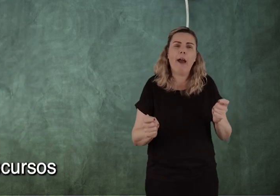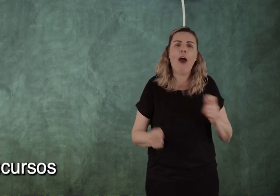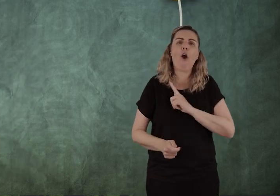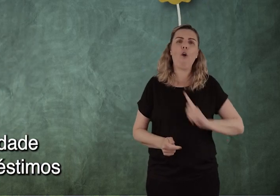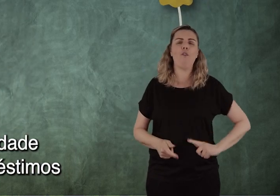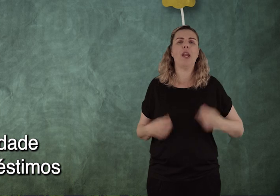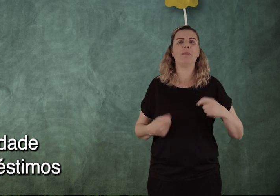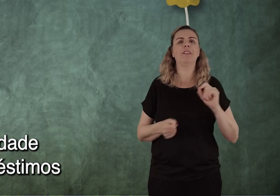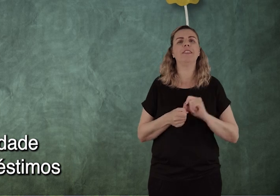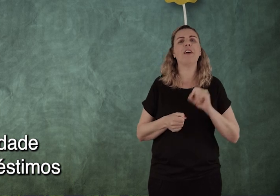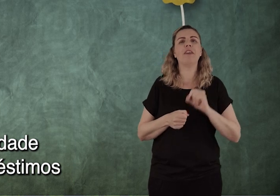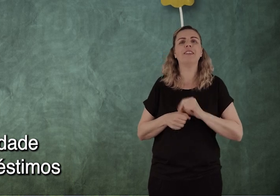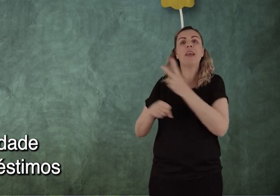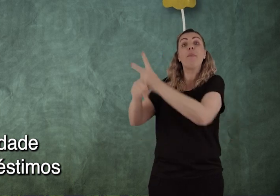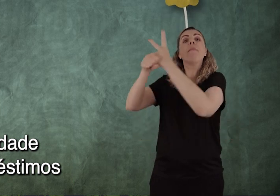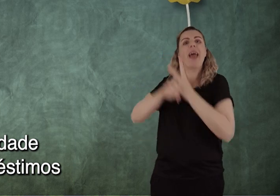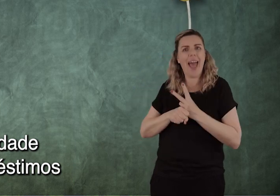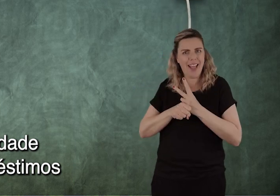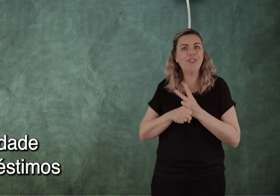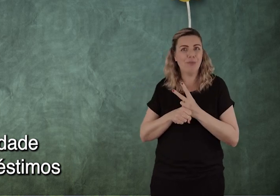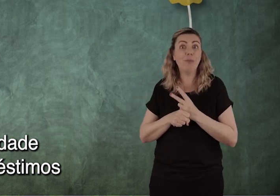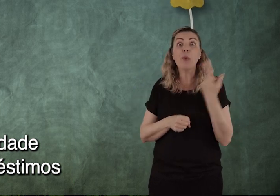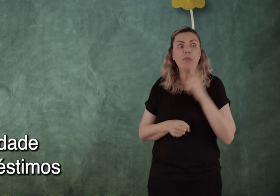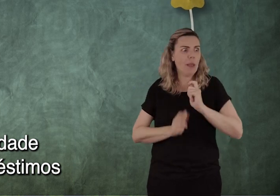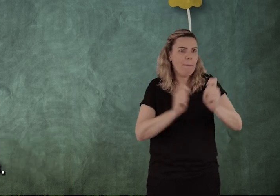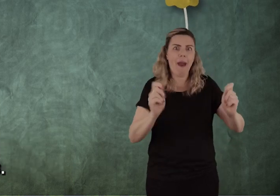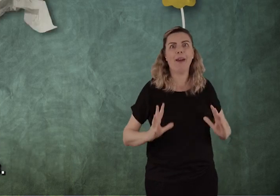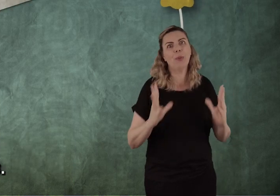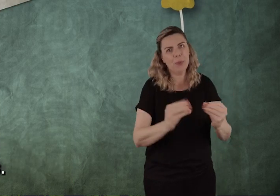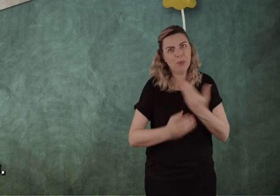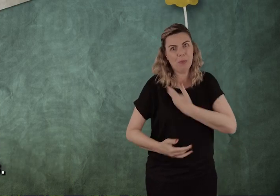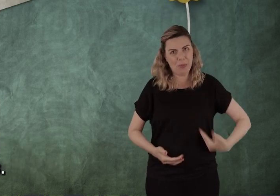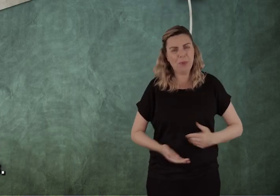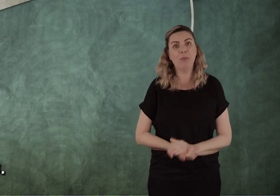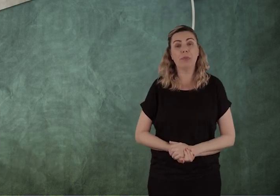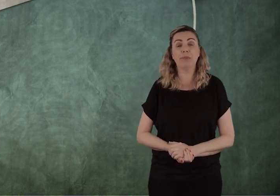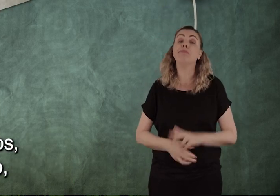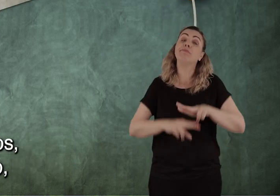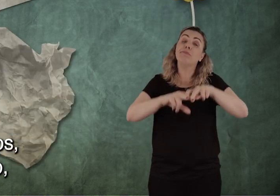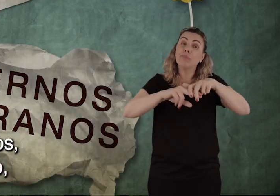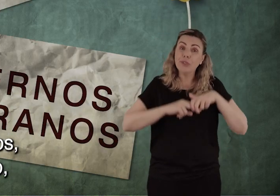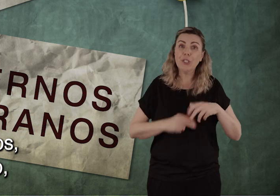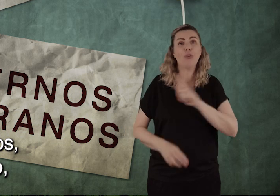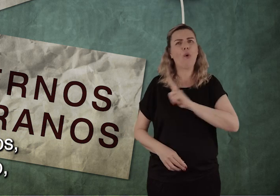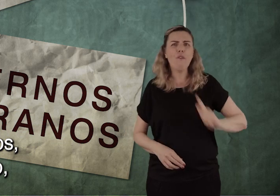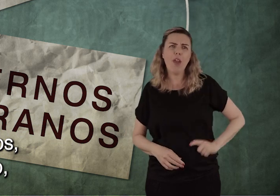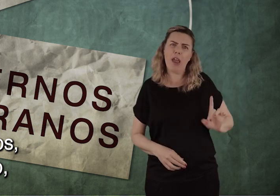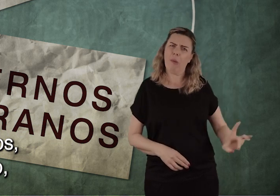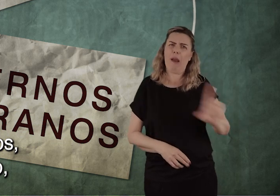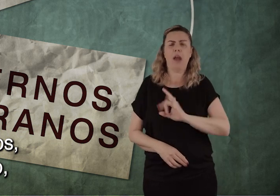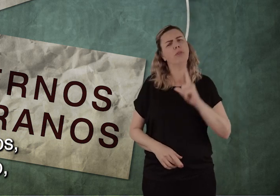de recursos, é que surge a necessidade de o governo fazer empréstimos para financiar os gastos públicos. Por isso,